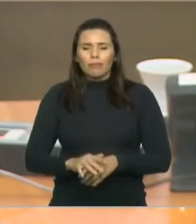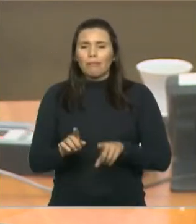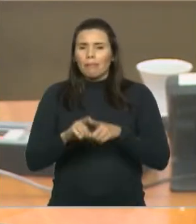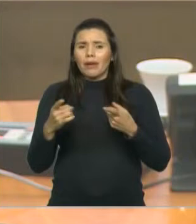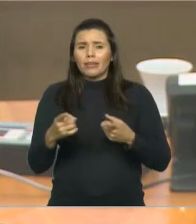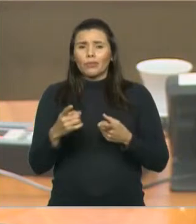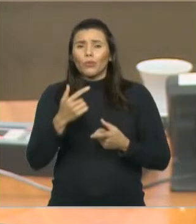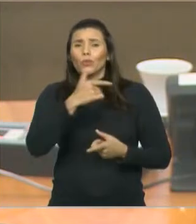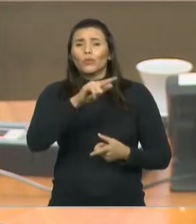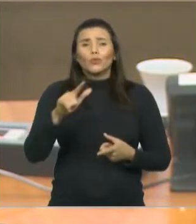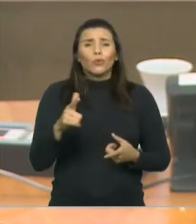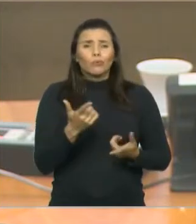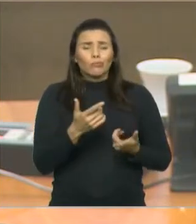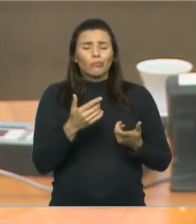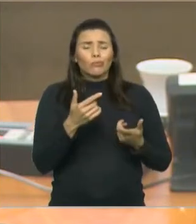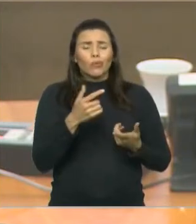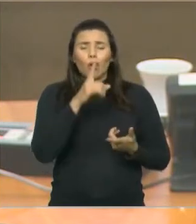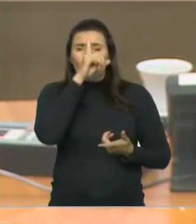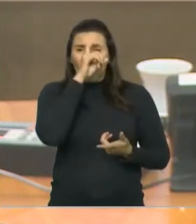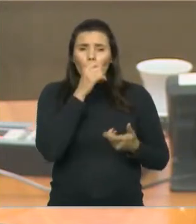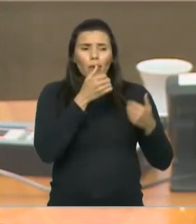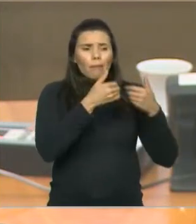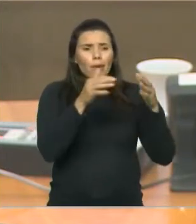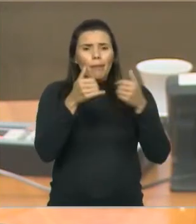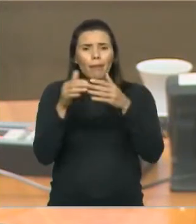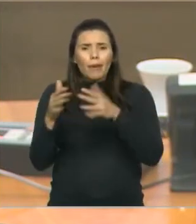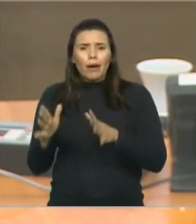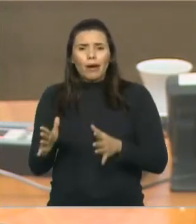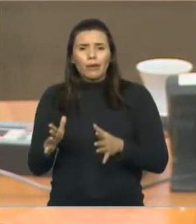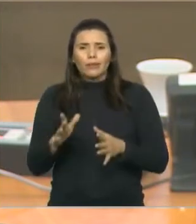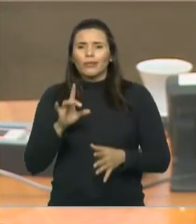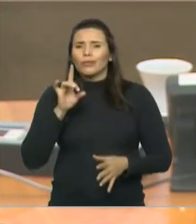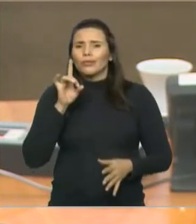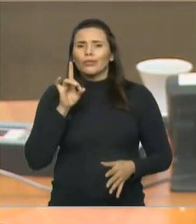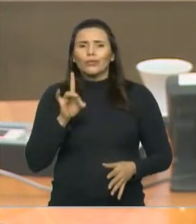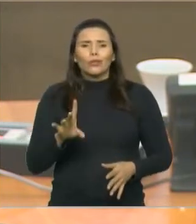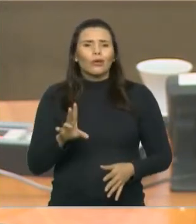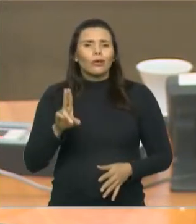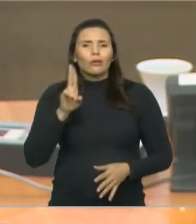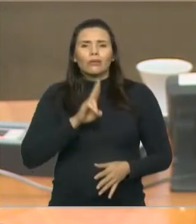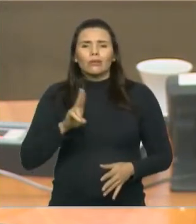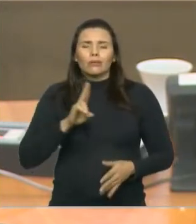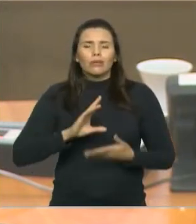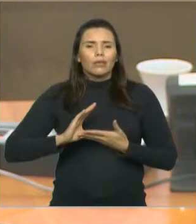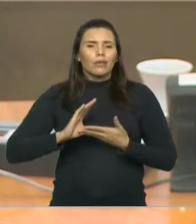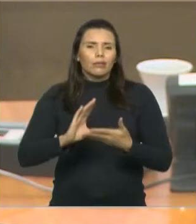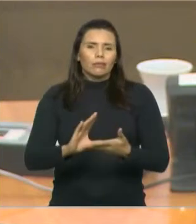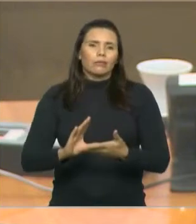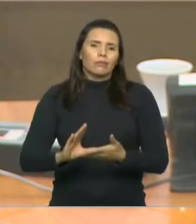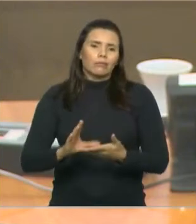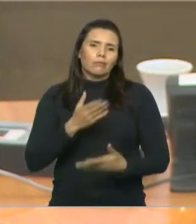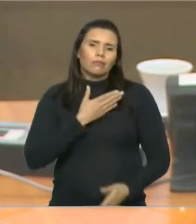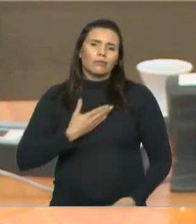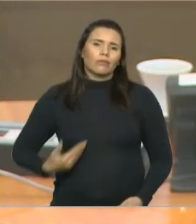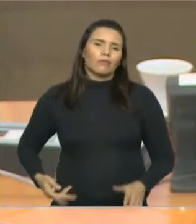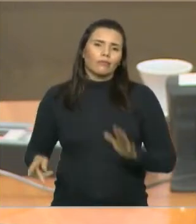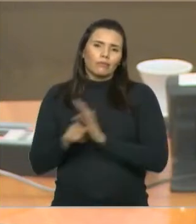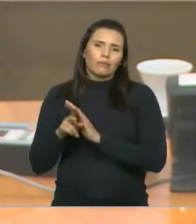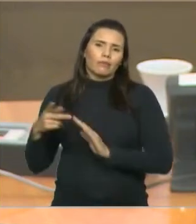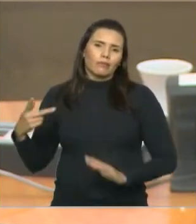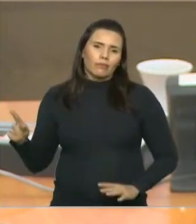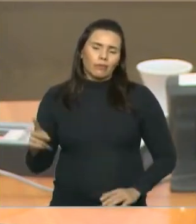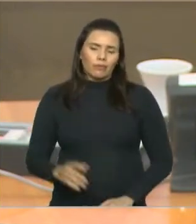com recursos estaduais. Isso tem, ao longo do tempo, vem impactando